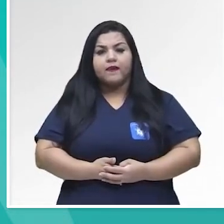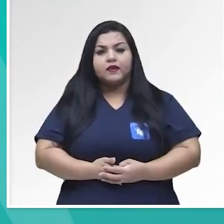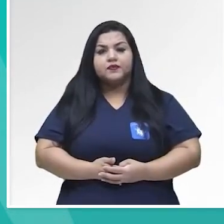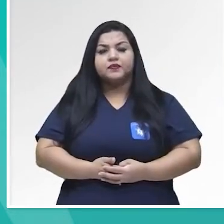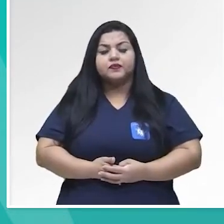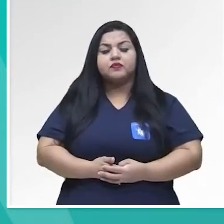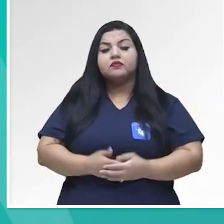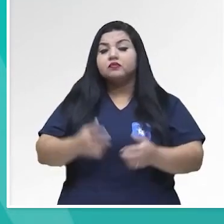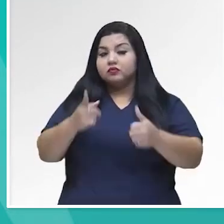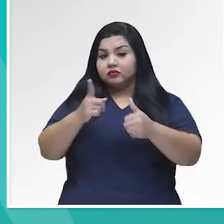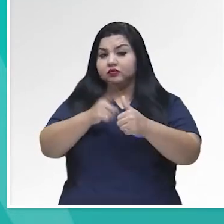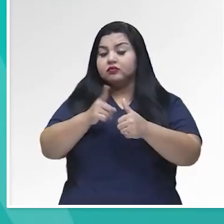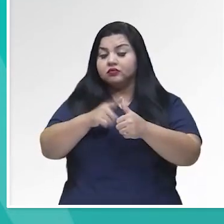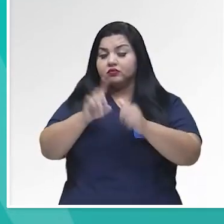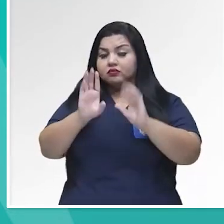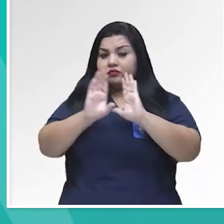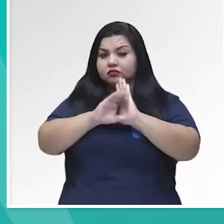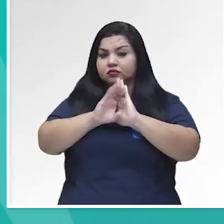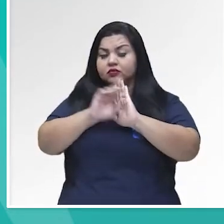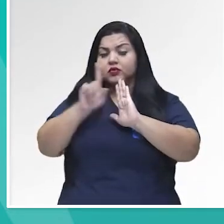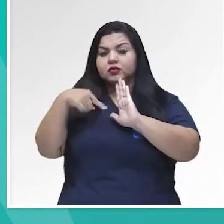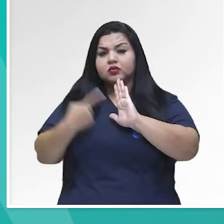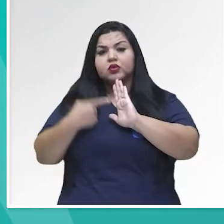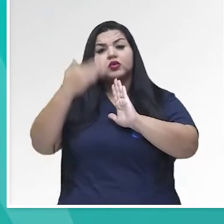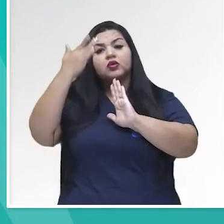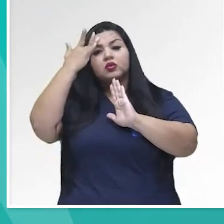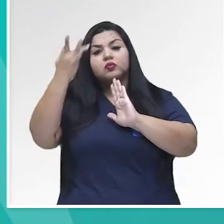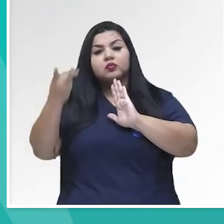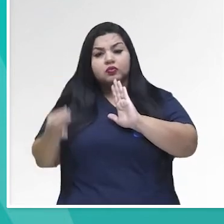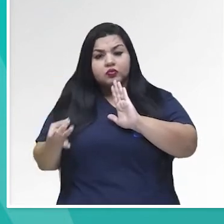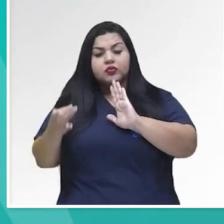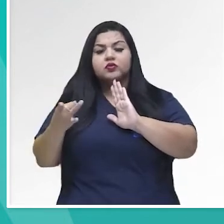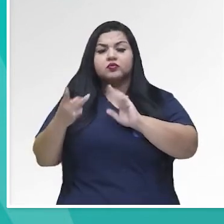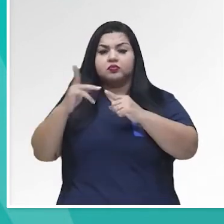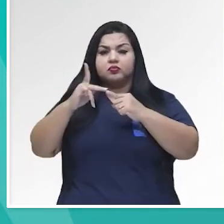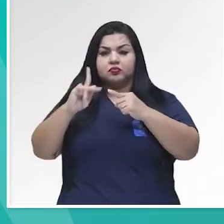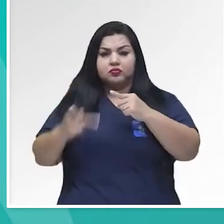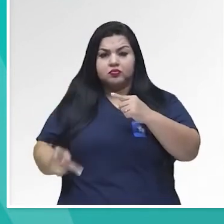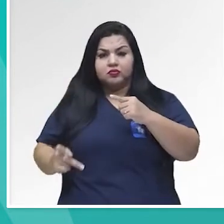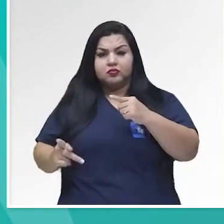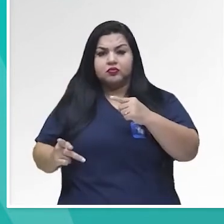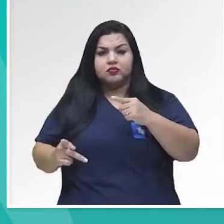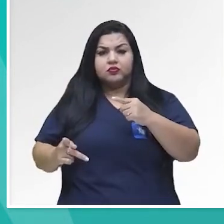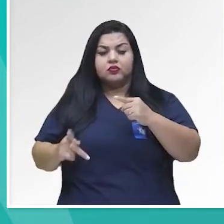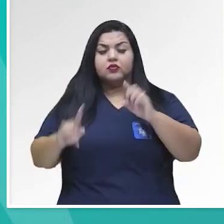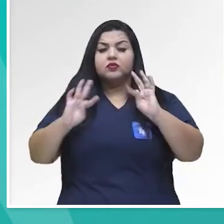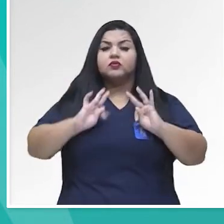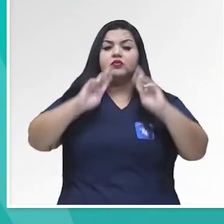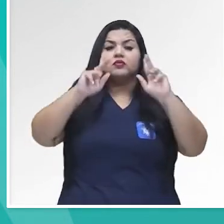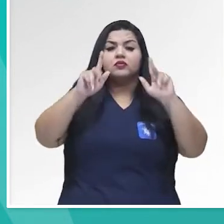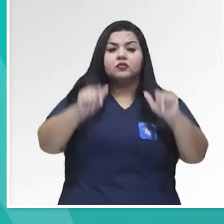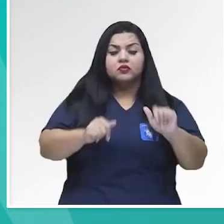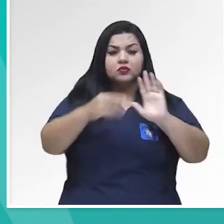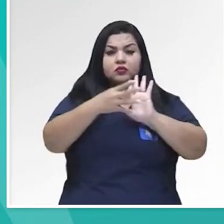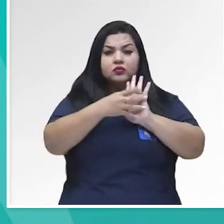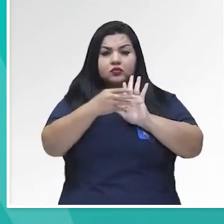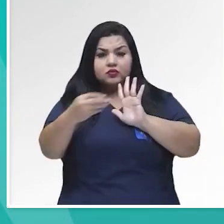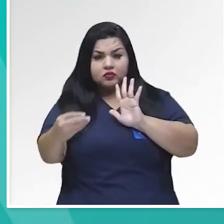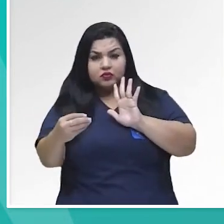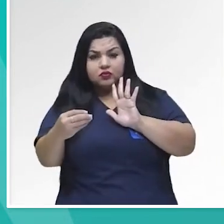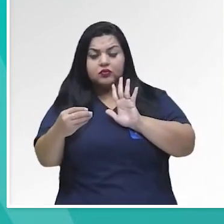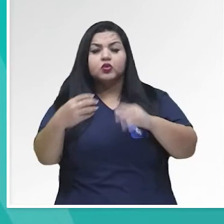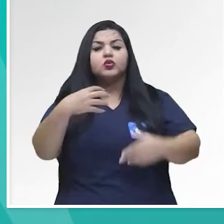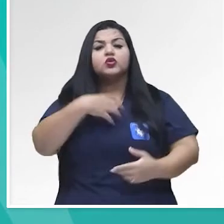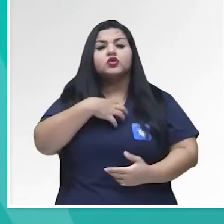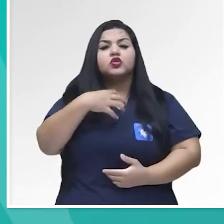primeiro conceito que a gente deve compreender acerca de paradigma. Todo modelo, todo jeito de